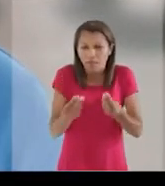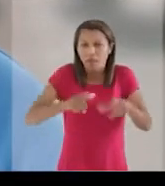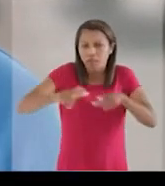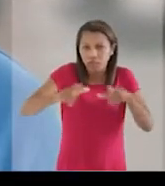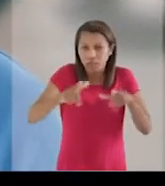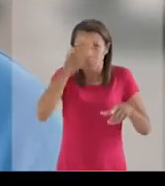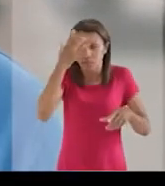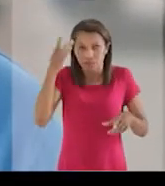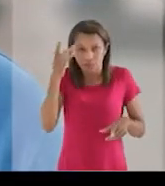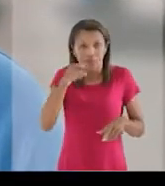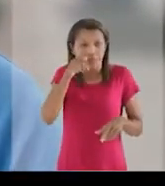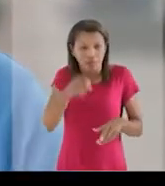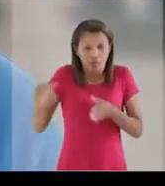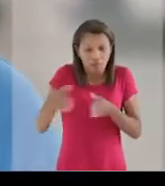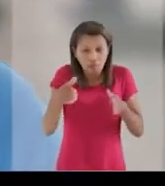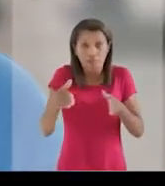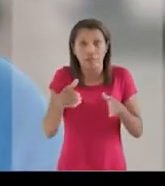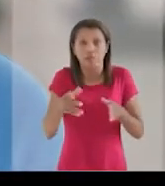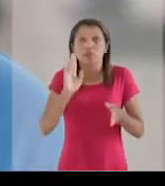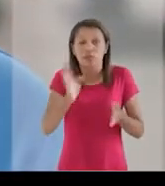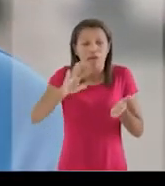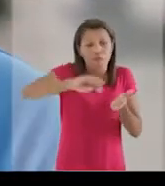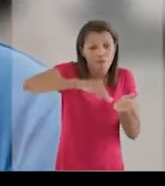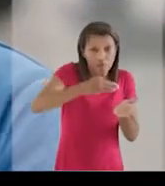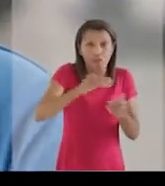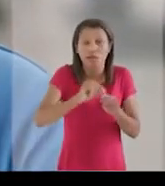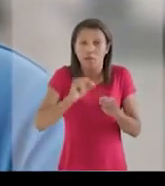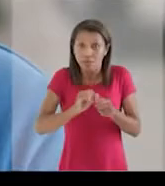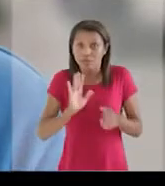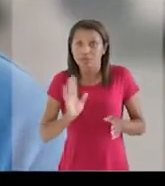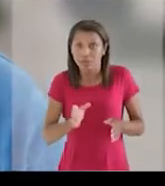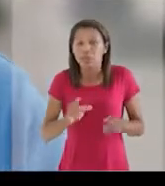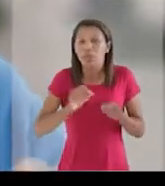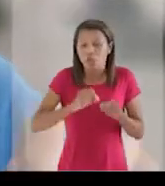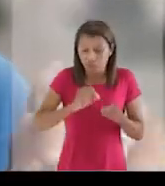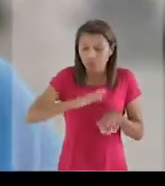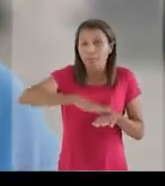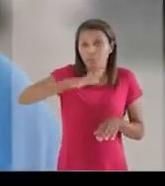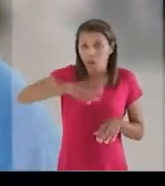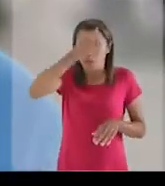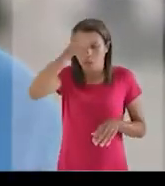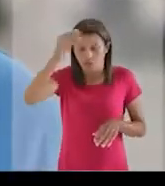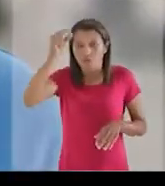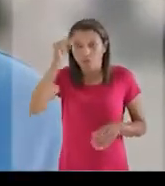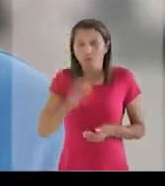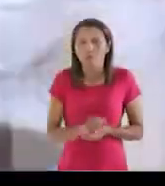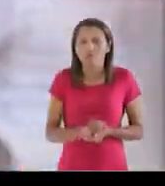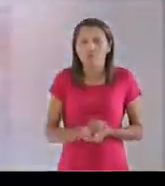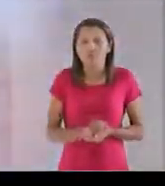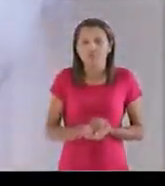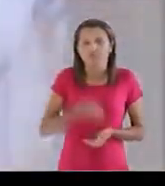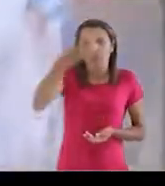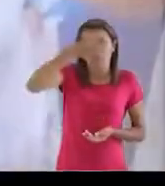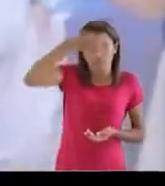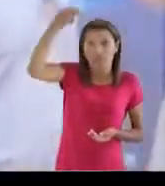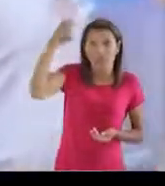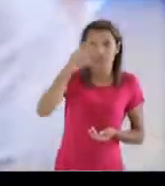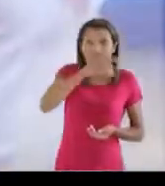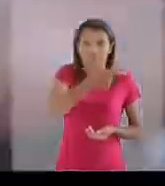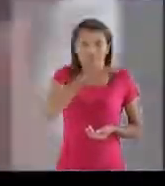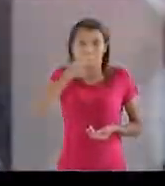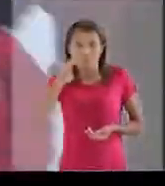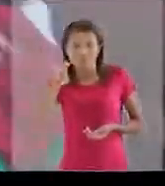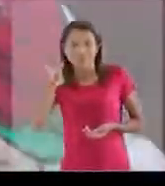para gerar emprego e renda em São Luís. Eu já fiz como secretário e pode ter certeza, agora eu vou fazer muito mais como prefeito. É o prefeito do